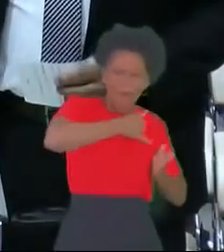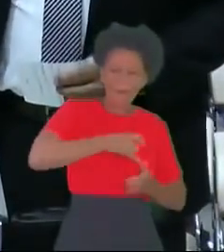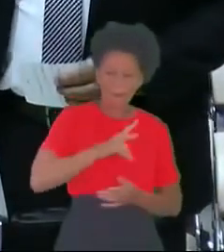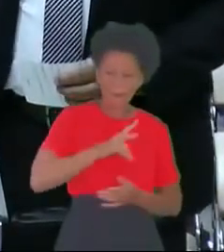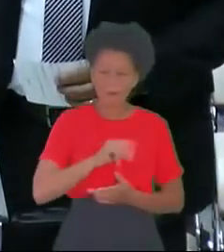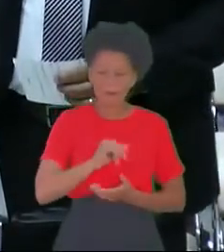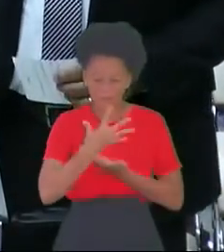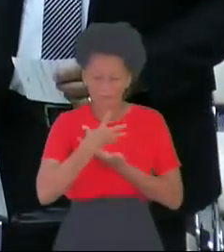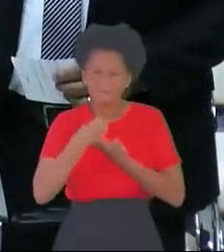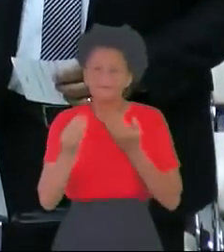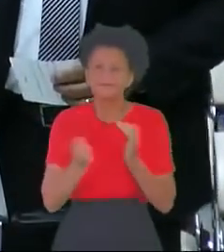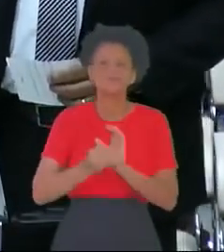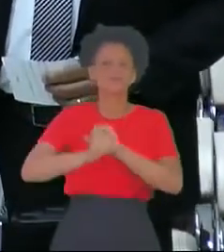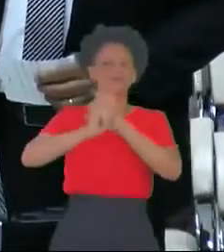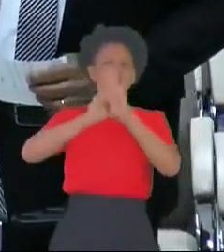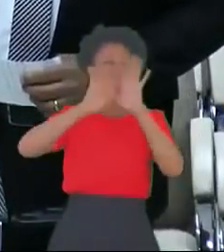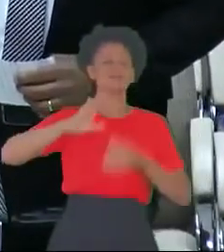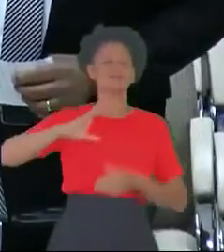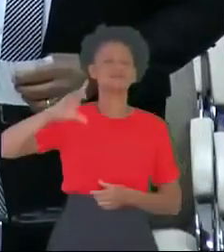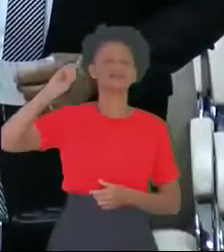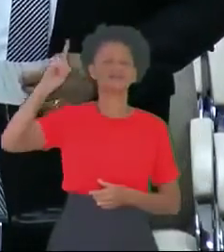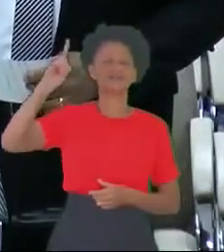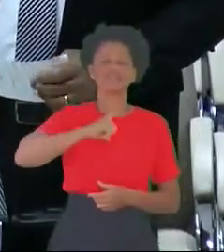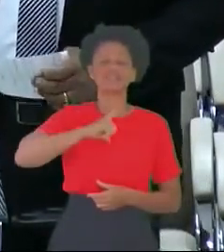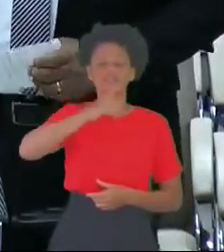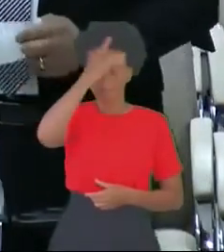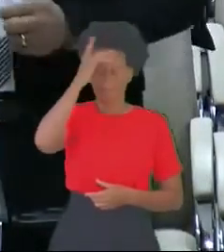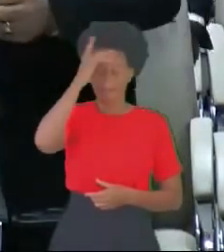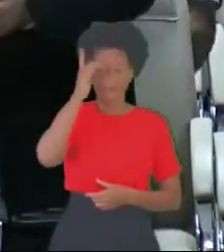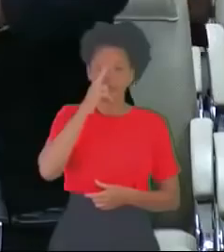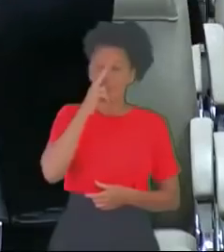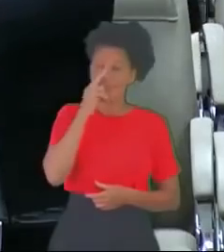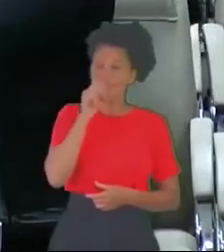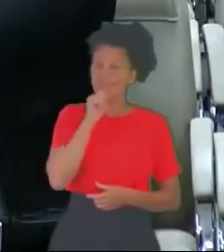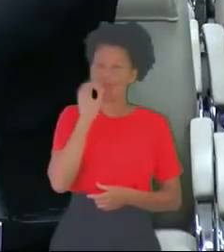Deus. Tem alguém aqui que não é crente?